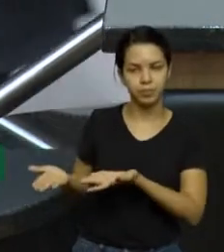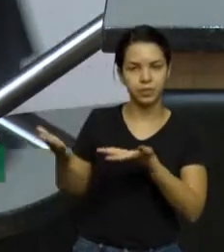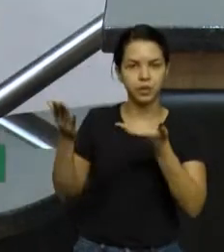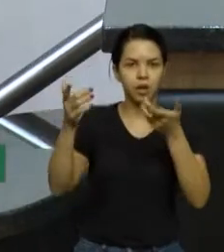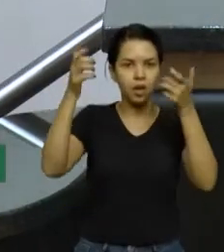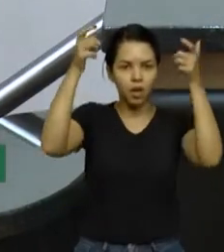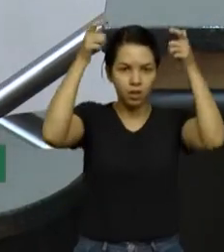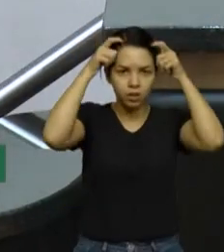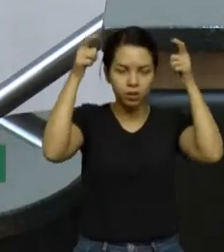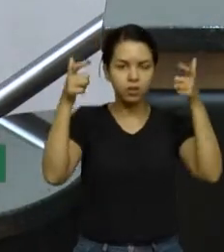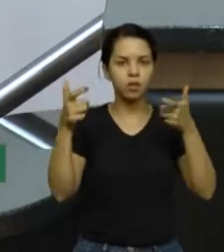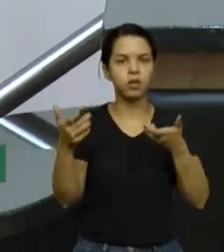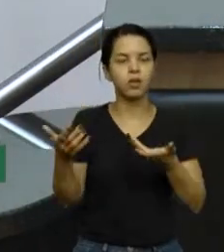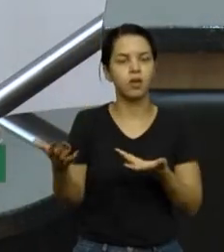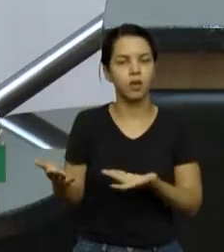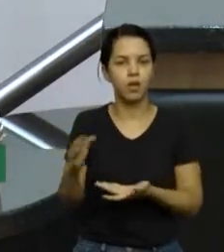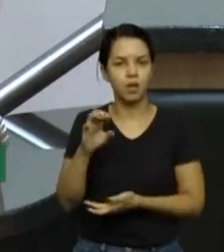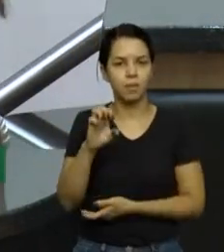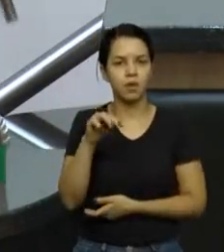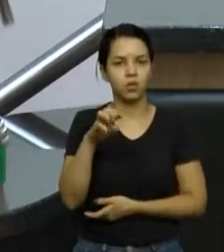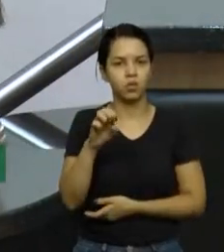Emanuele Seregatti.